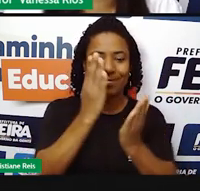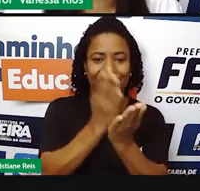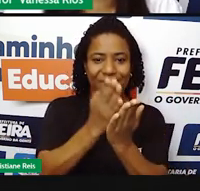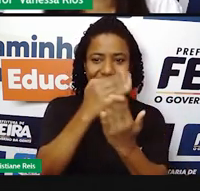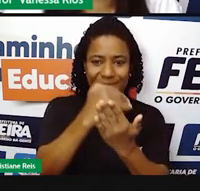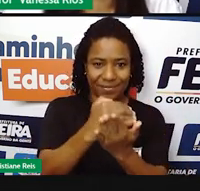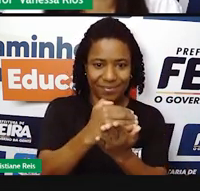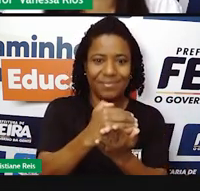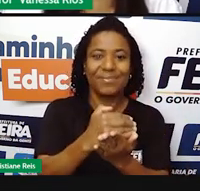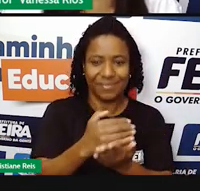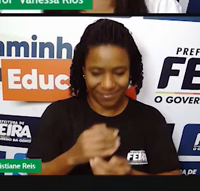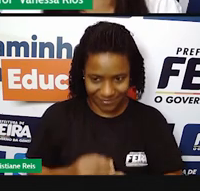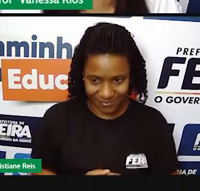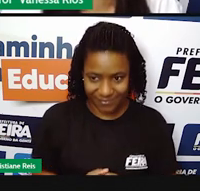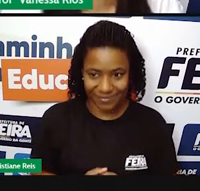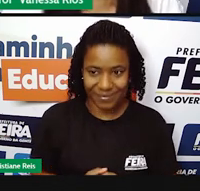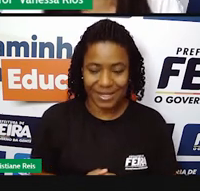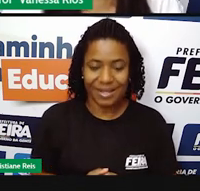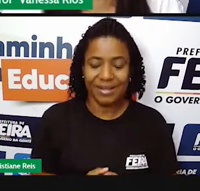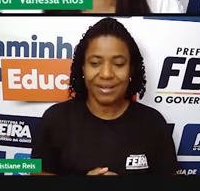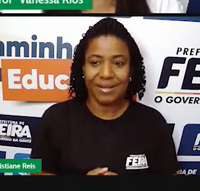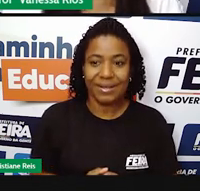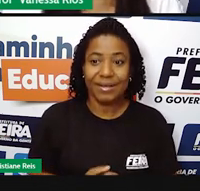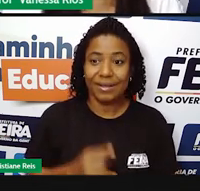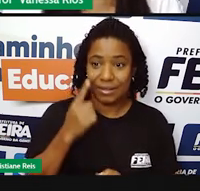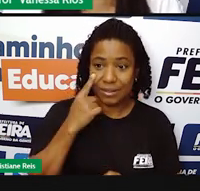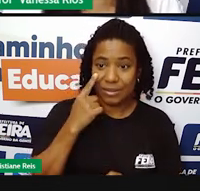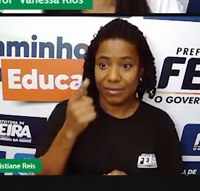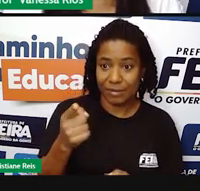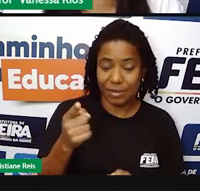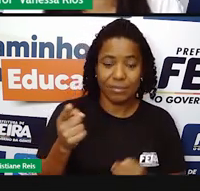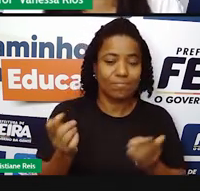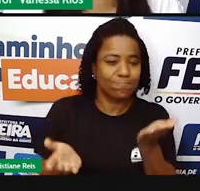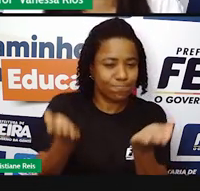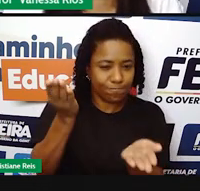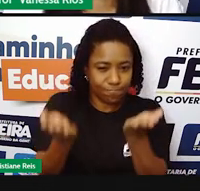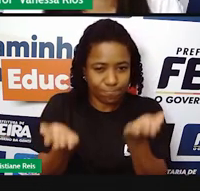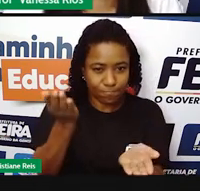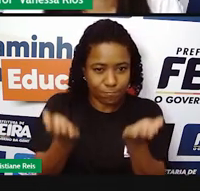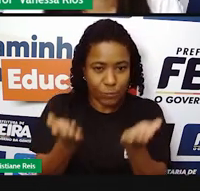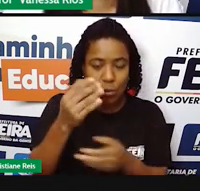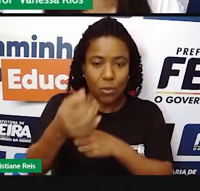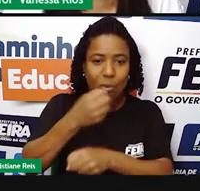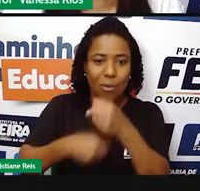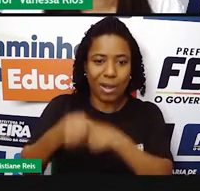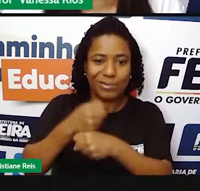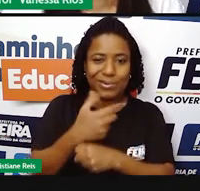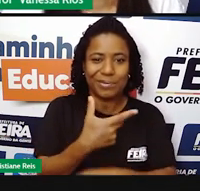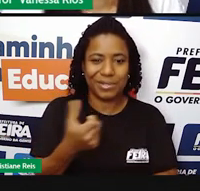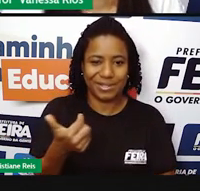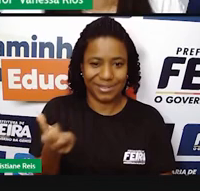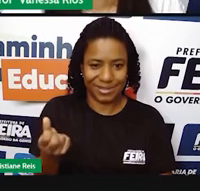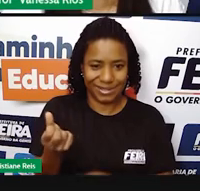pizza, e fala sobre o balanço hídrico de 2016.